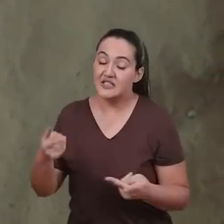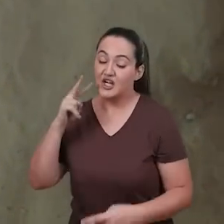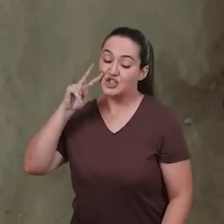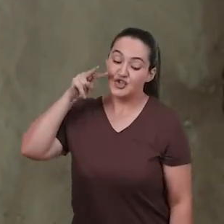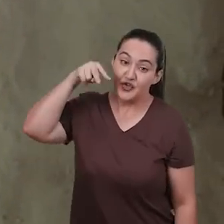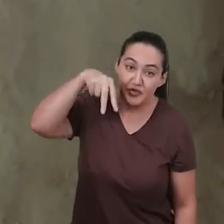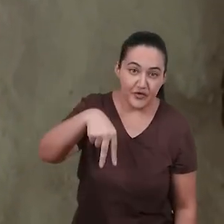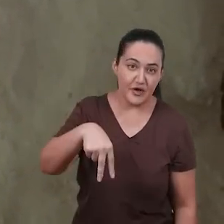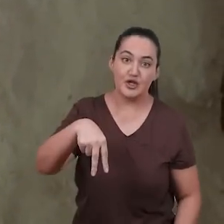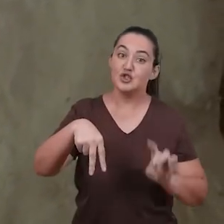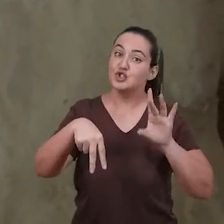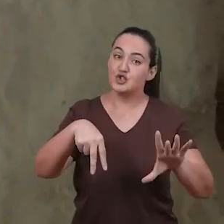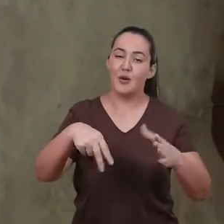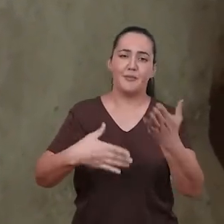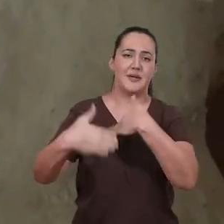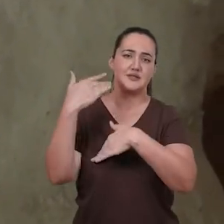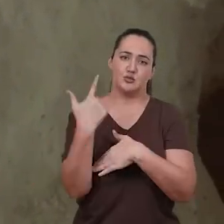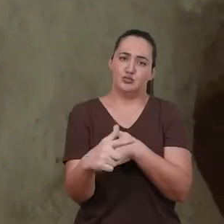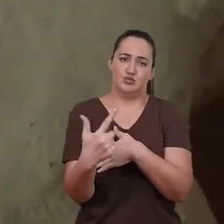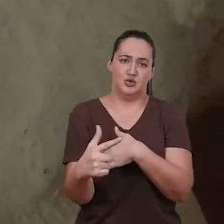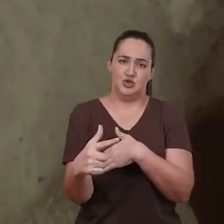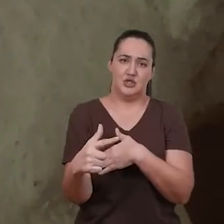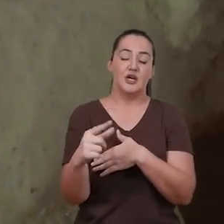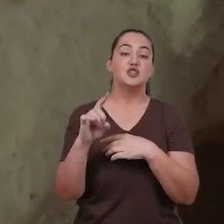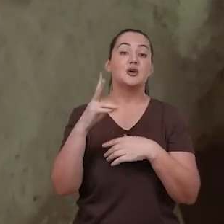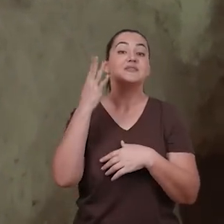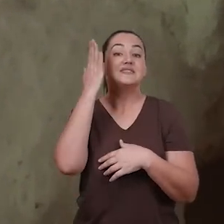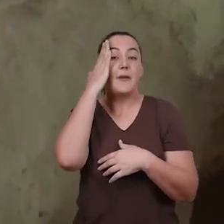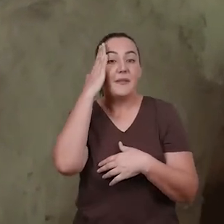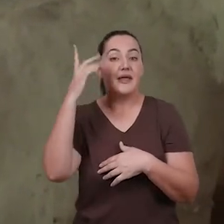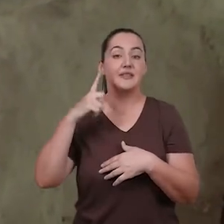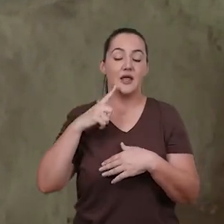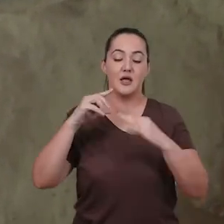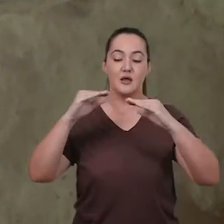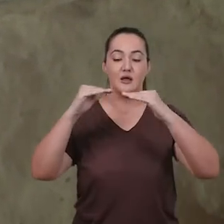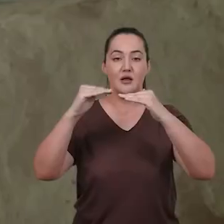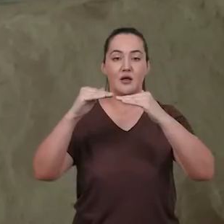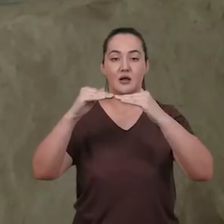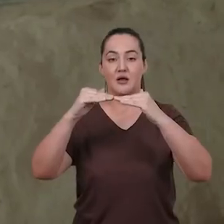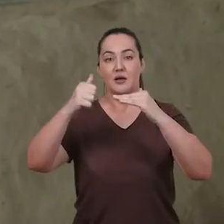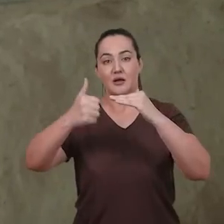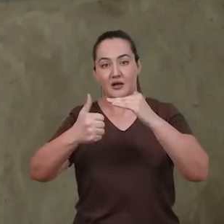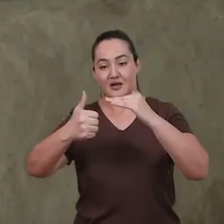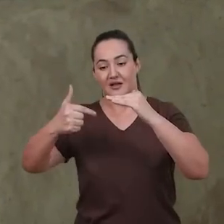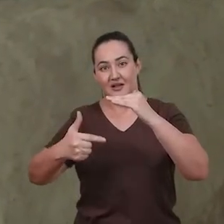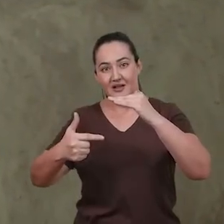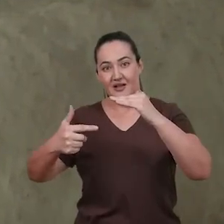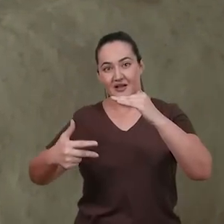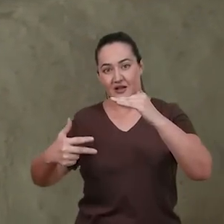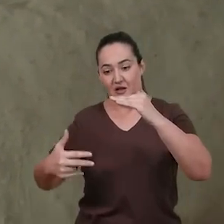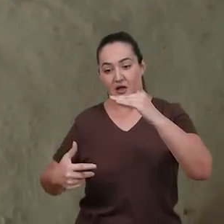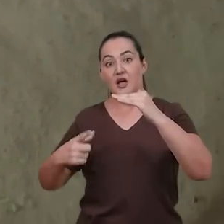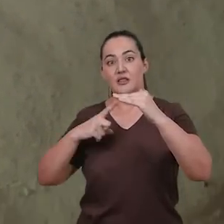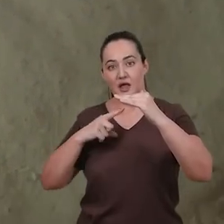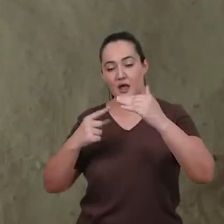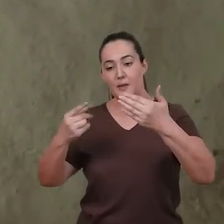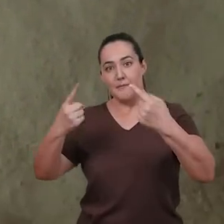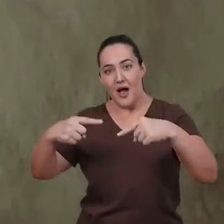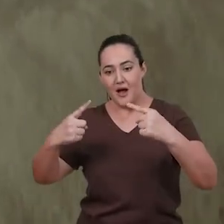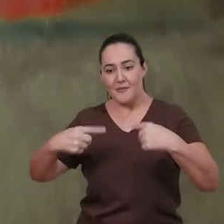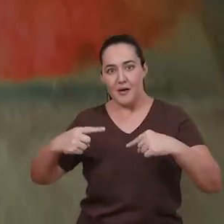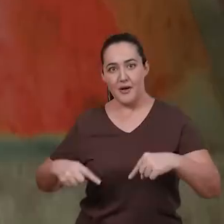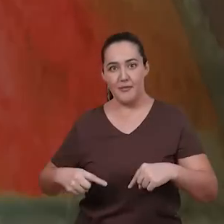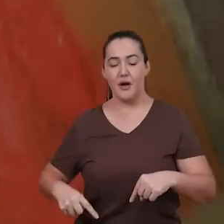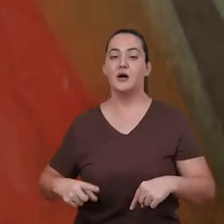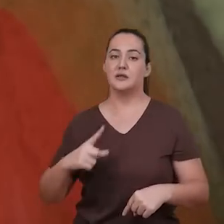tenha uma noção dos vários níveis, dos vários, como dizia assim, andares de toda essa